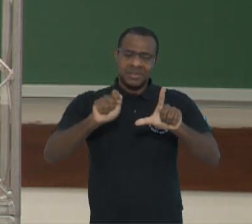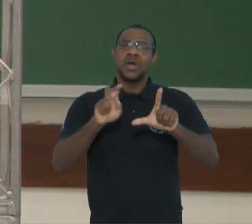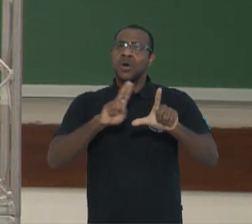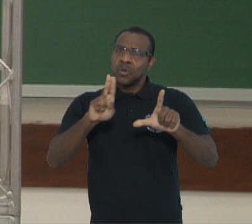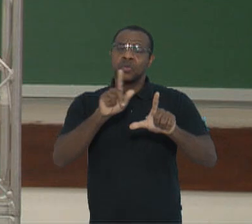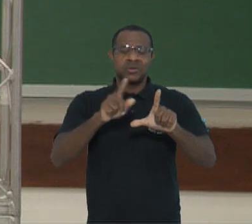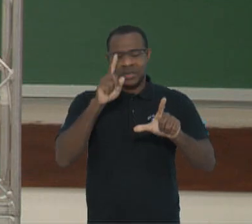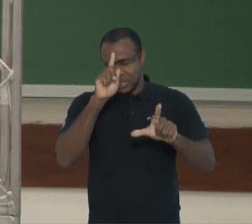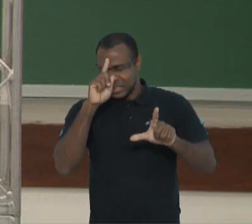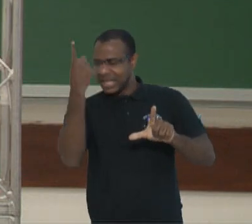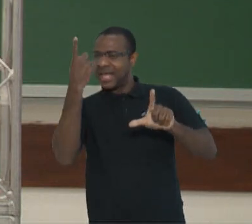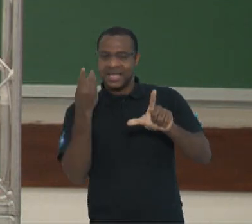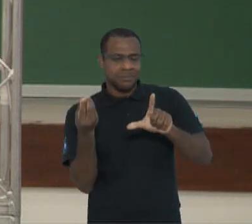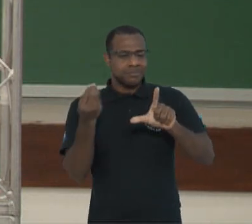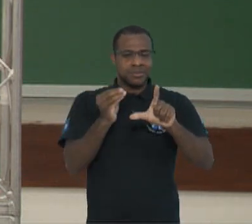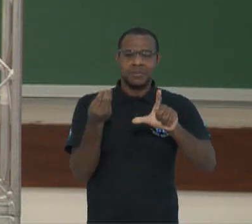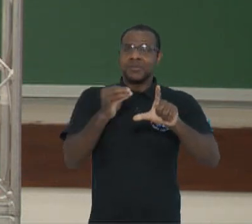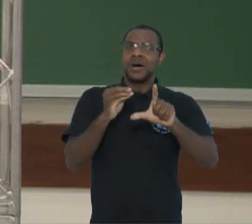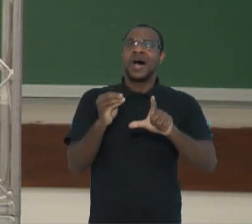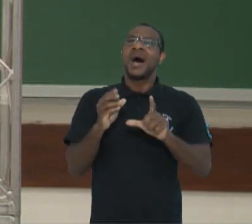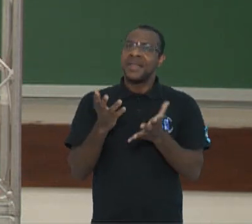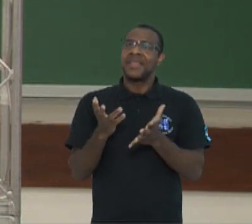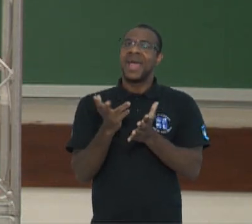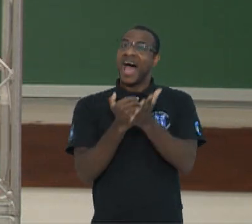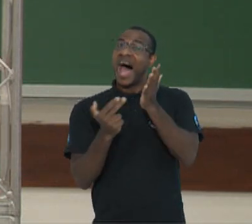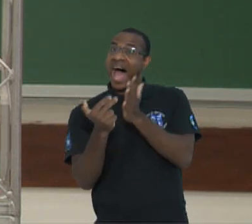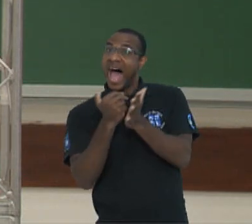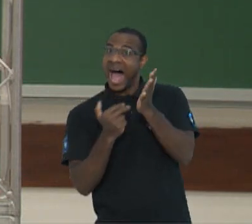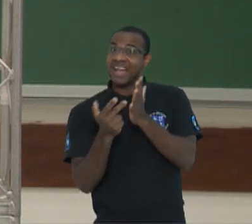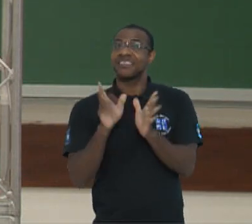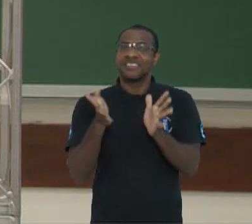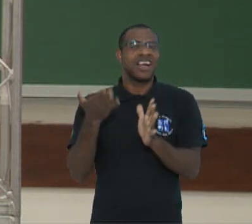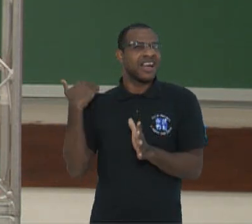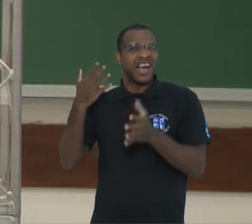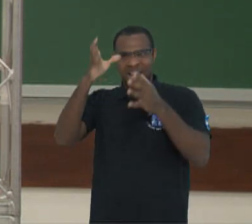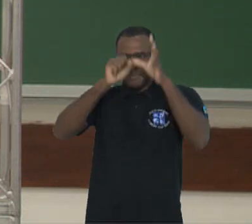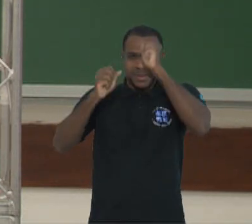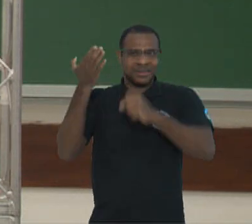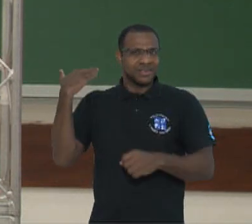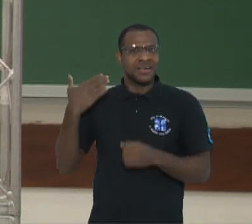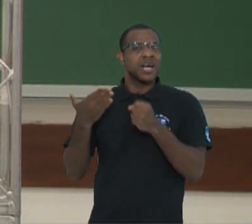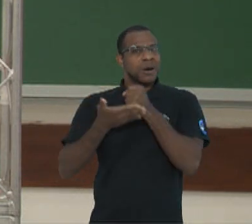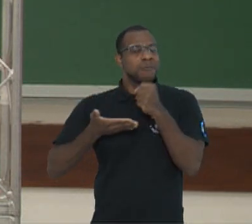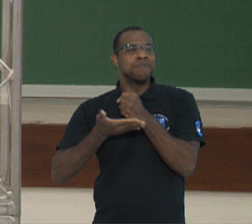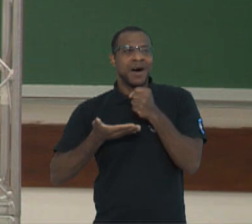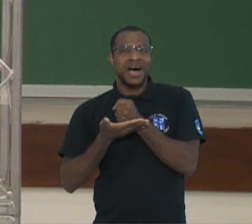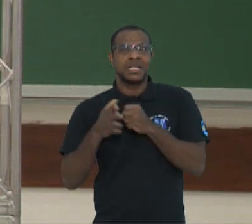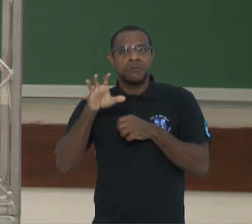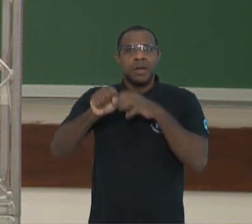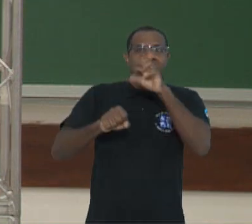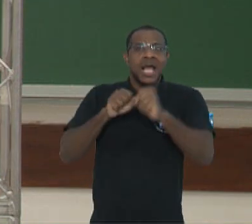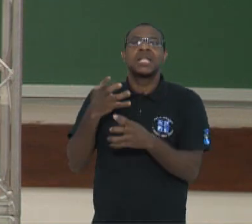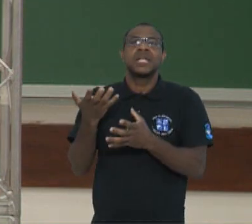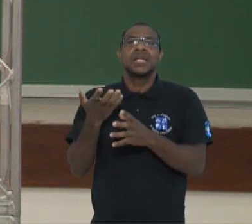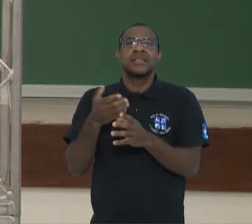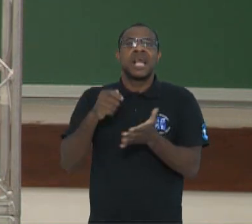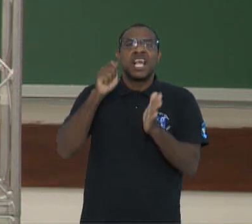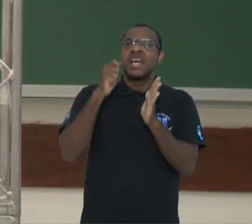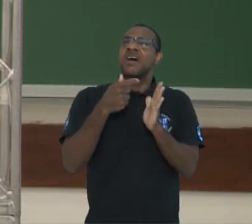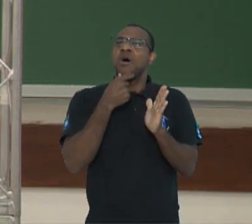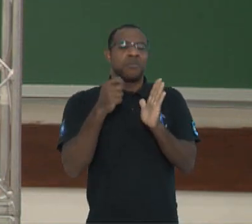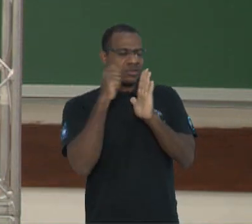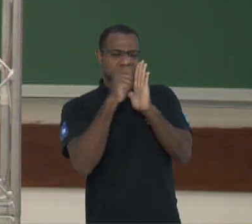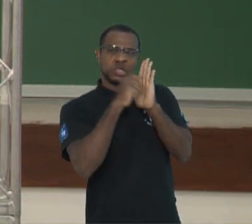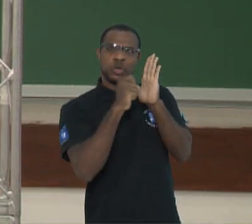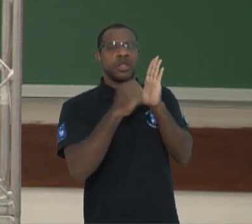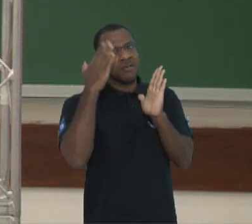como ideia a arte que a gente viu nas últimas aulas, né? Peguem como base alguns pintores famosos, tem tantos